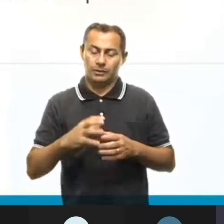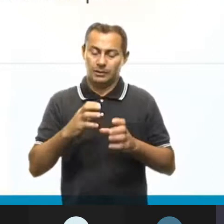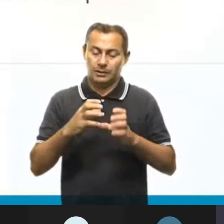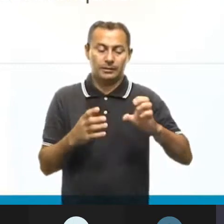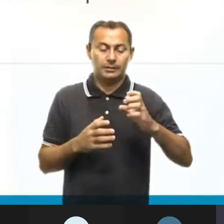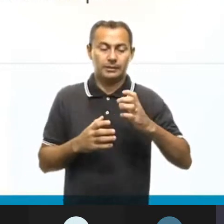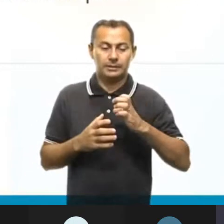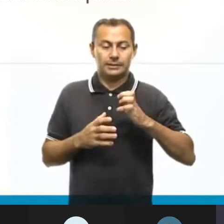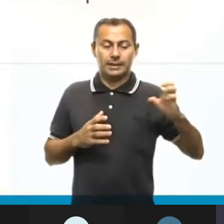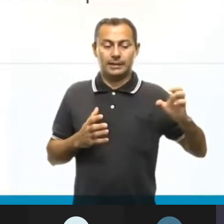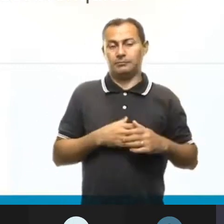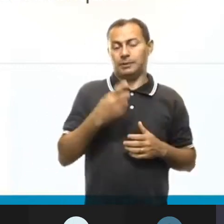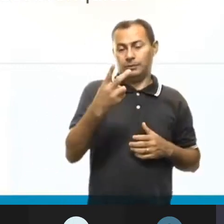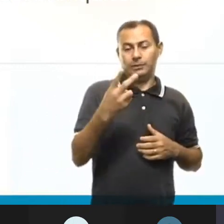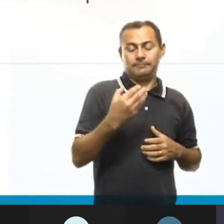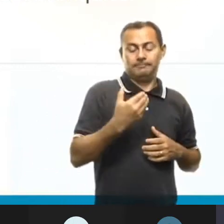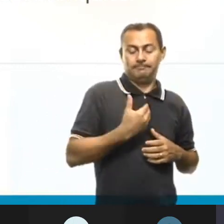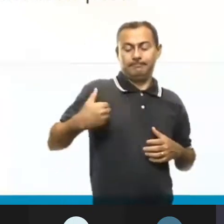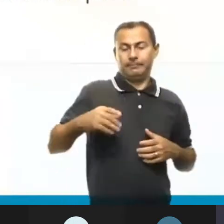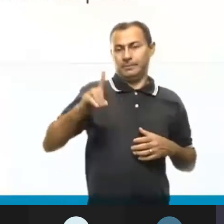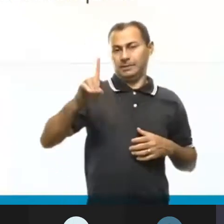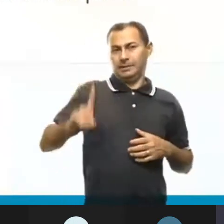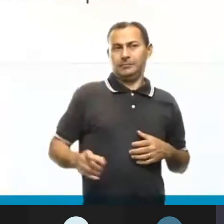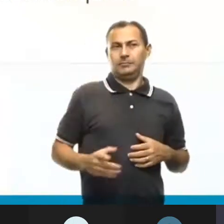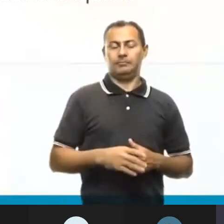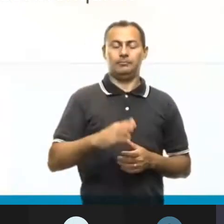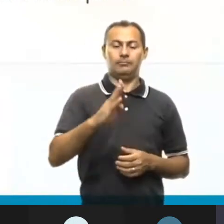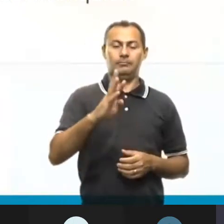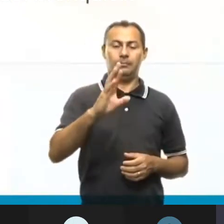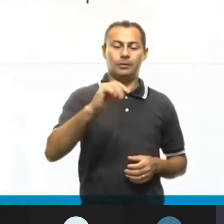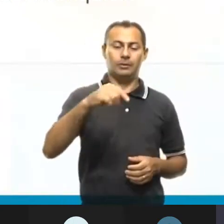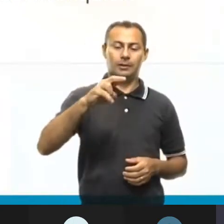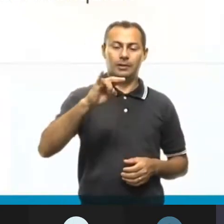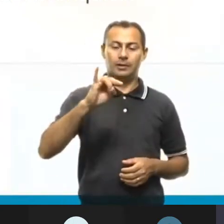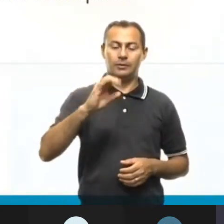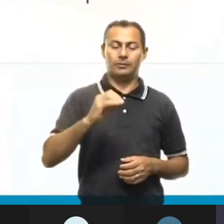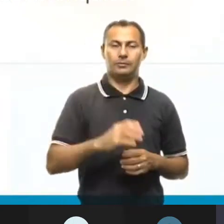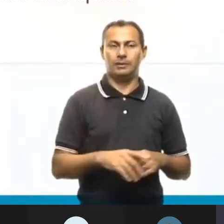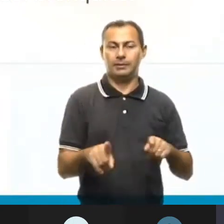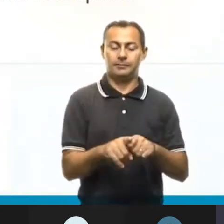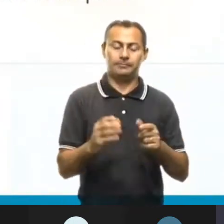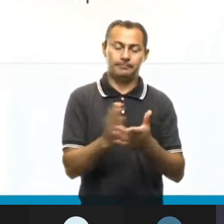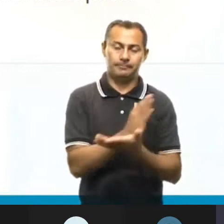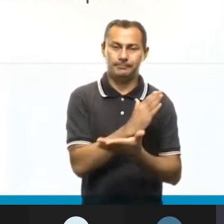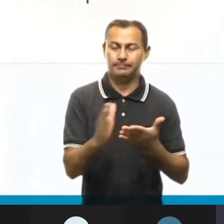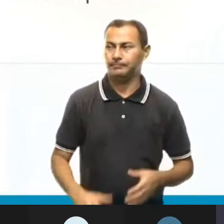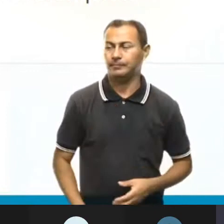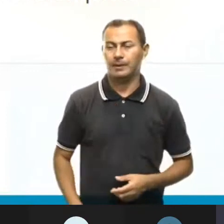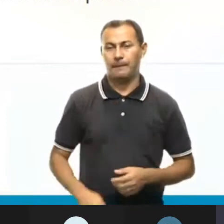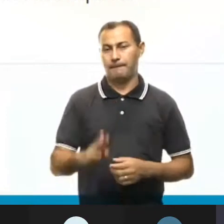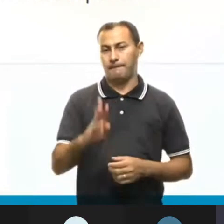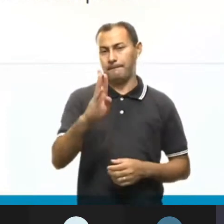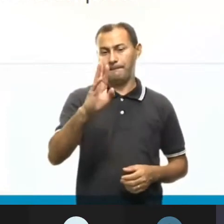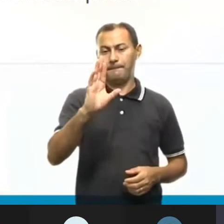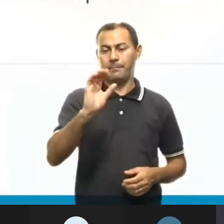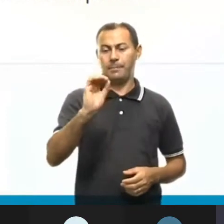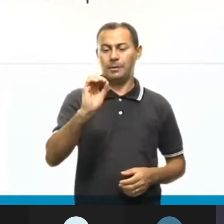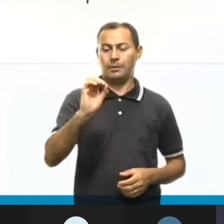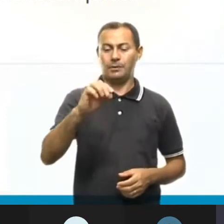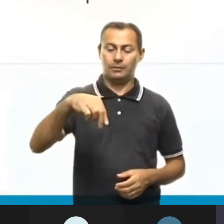brônquios lobares do lado direito. Esses brônquios lobares, eles também se subdividem, né, em